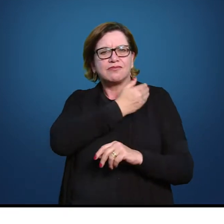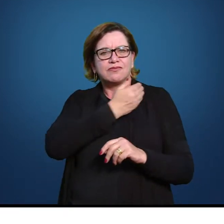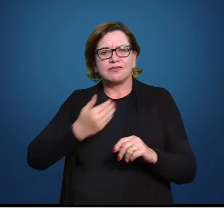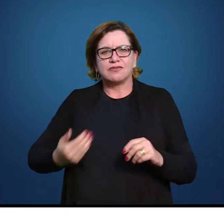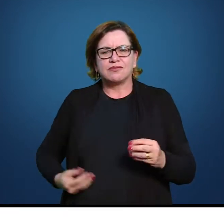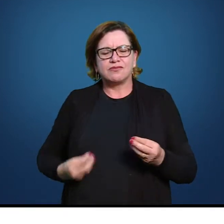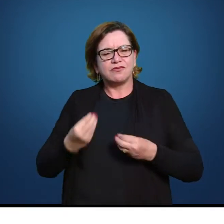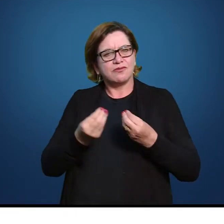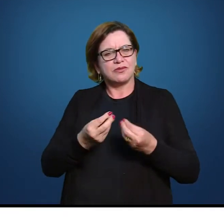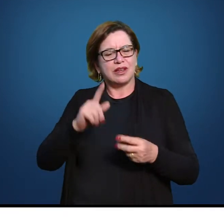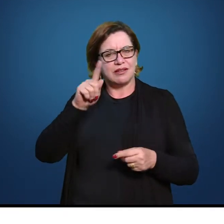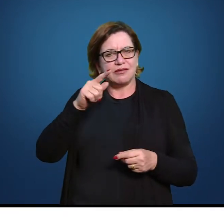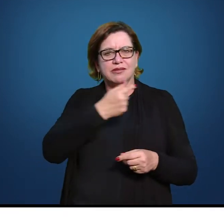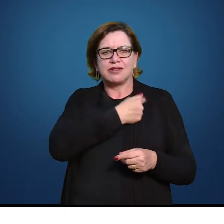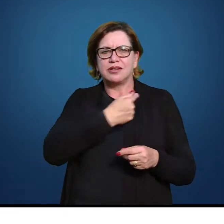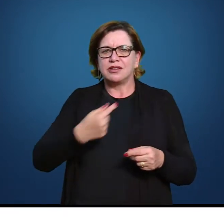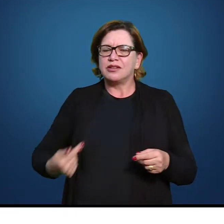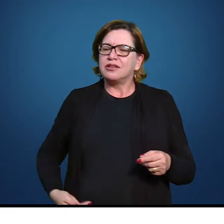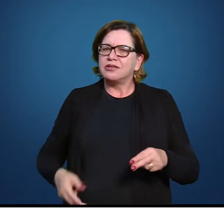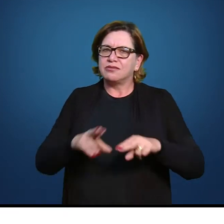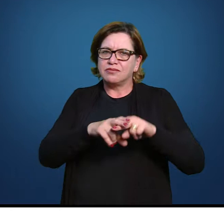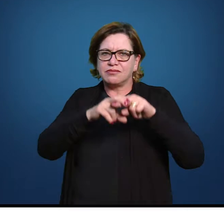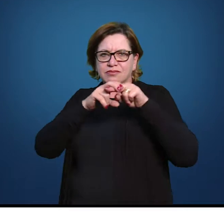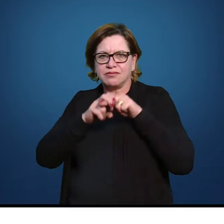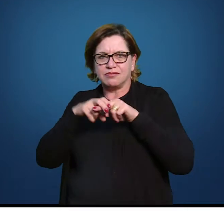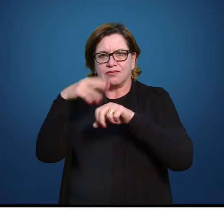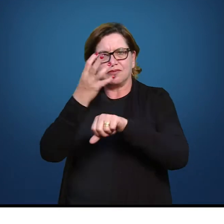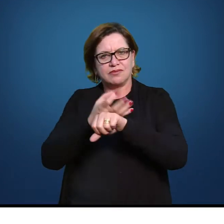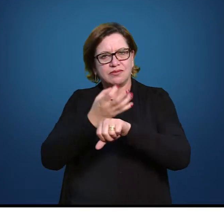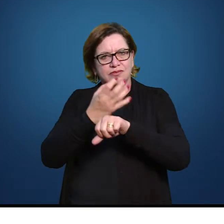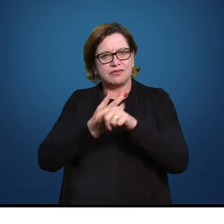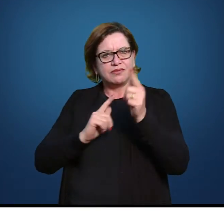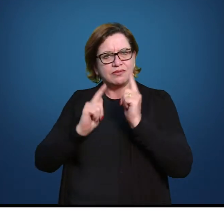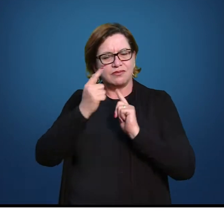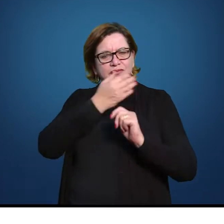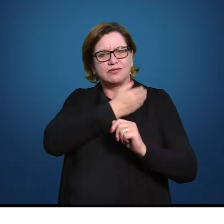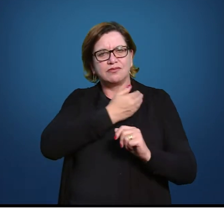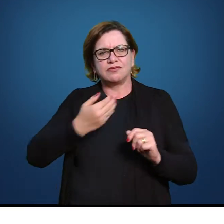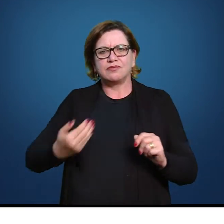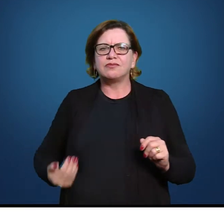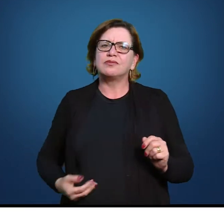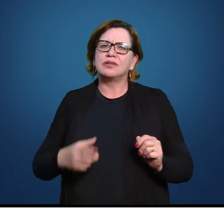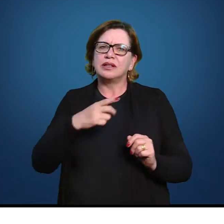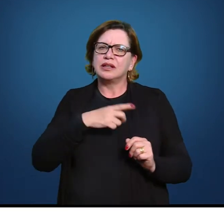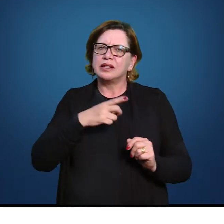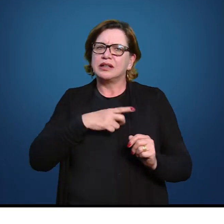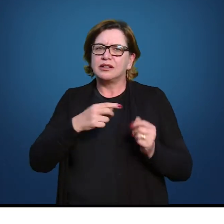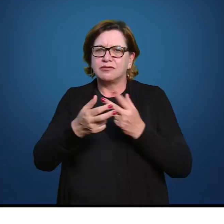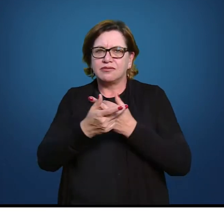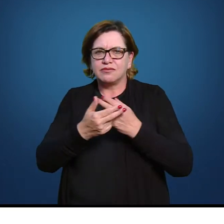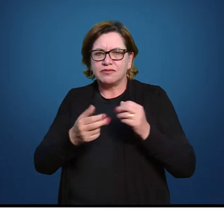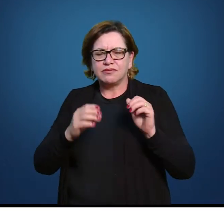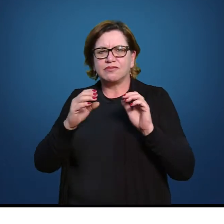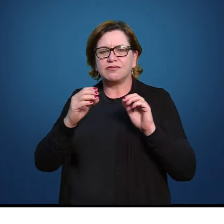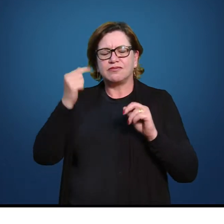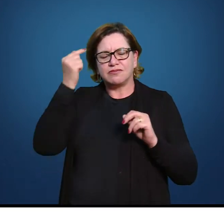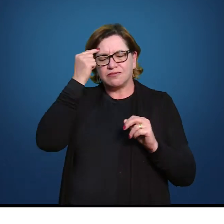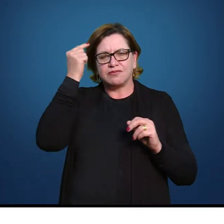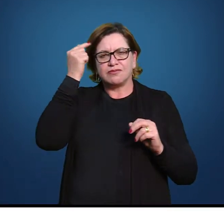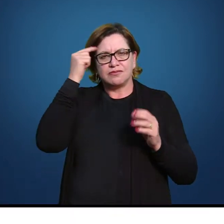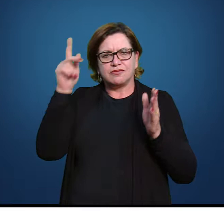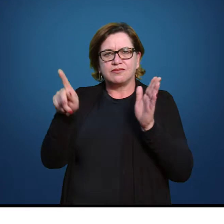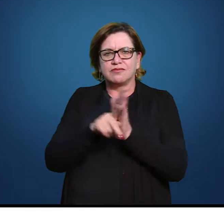uma governança. Por isso, dentro da disciplina de gestão governamental, nós temos toda essa parte de concepção